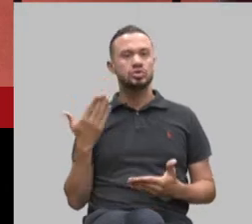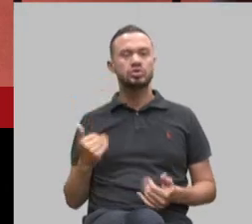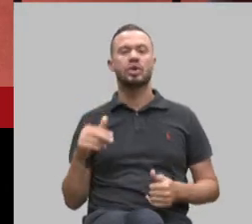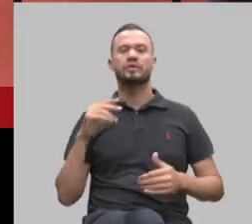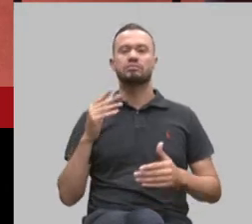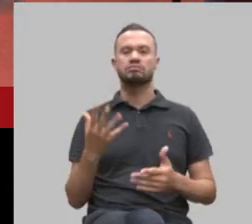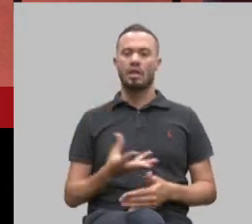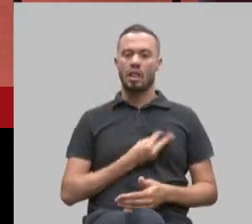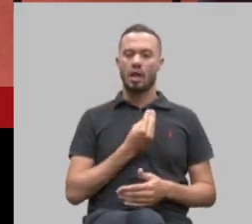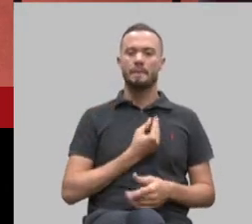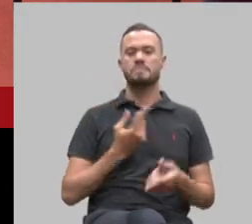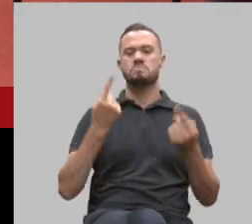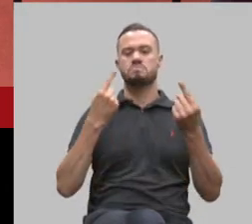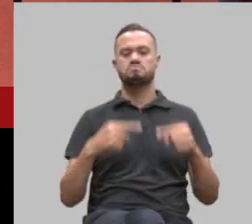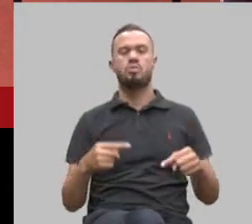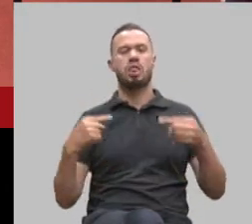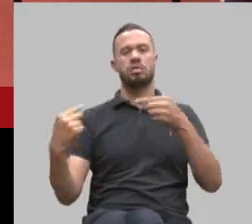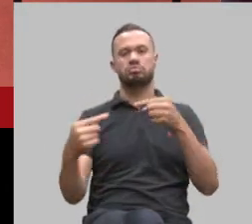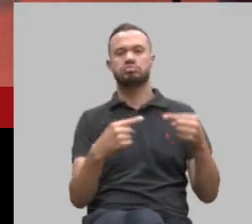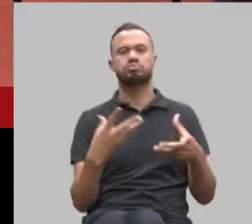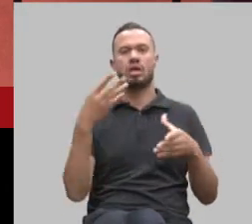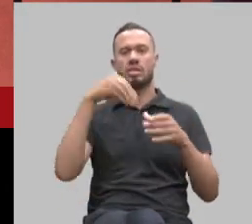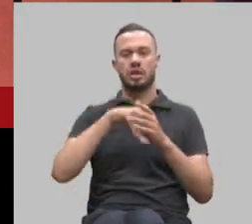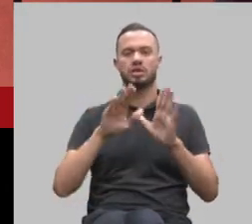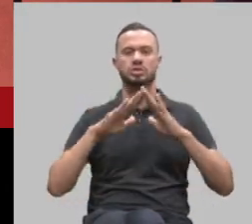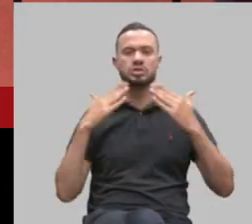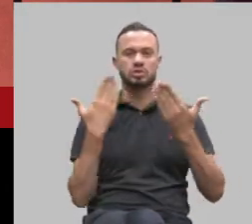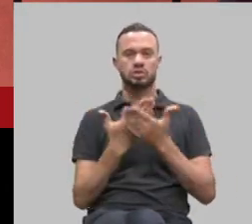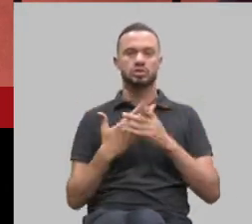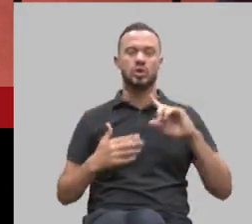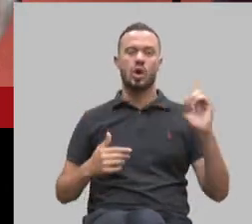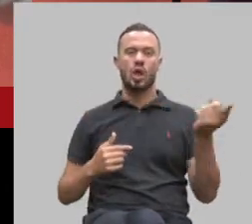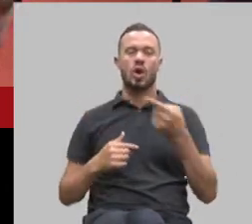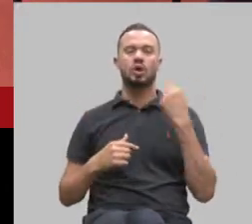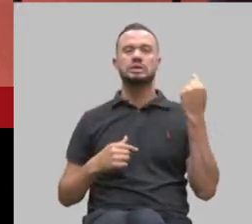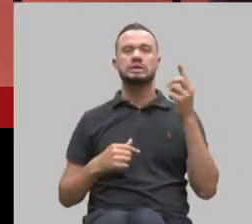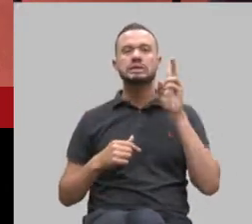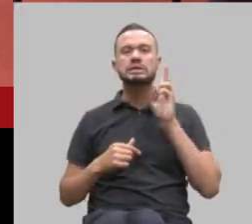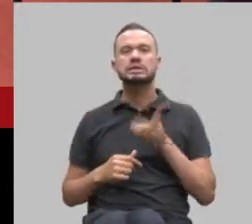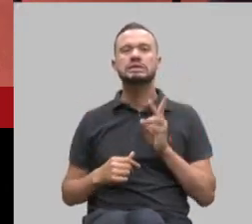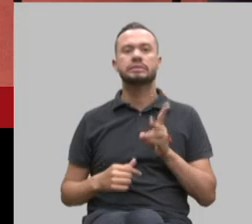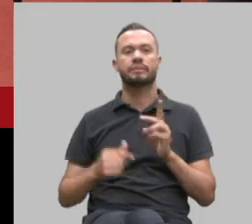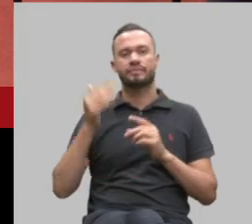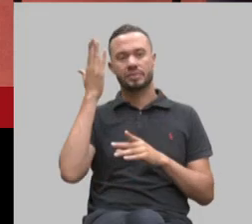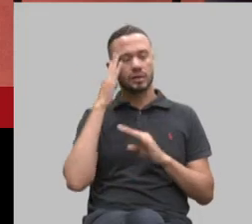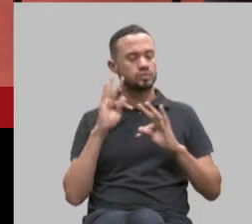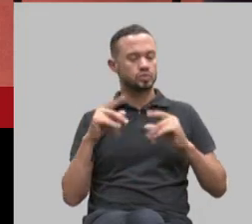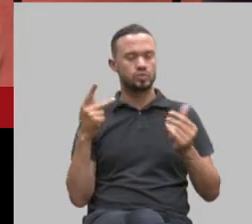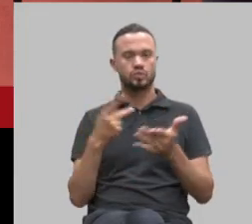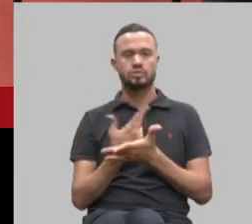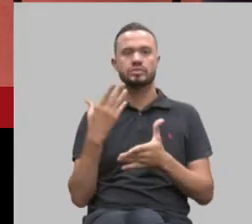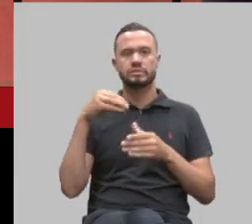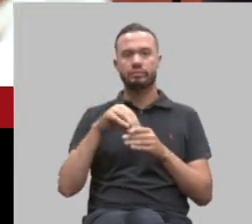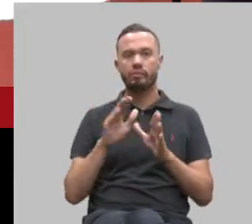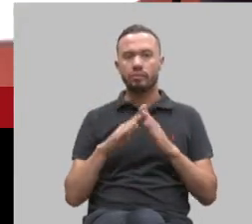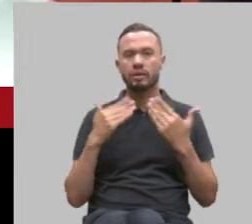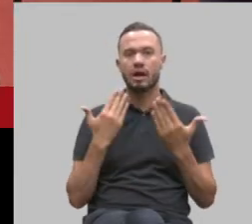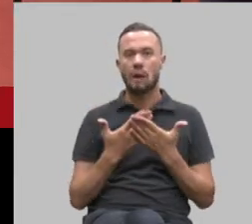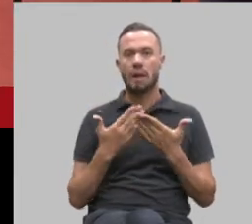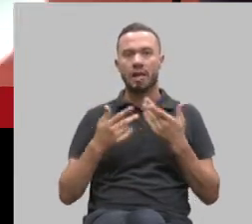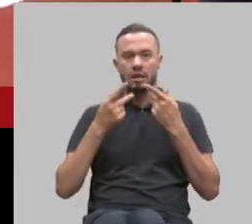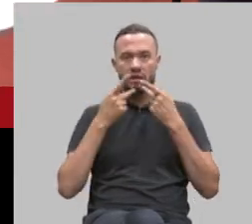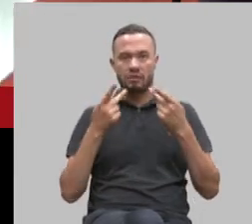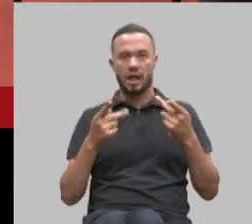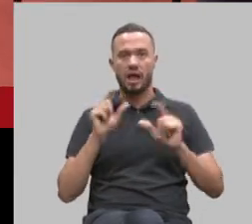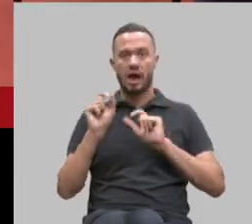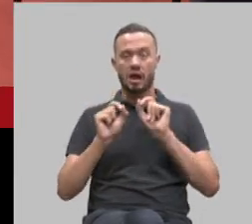política democrática dentro das escolas nós estarmos sempre por dentro do que acontece dentro de nossas escolas Porque como disseram que agora quem faz a